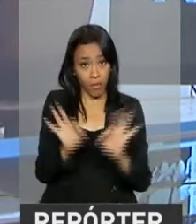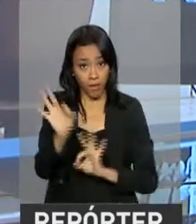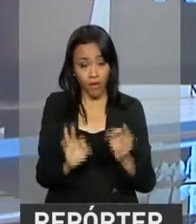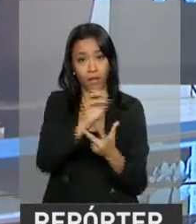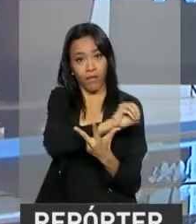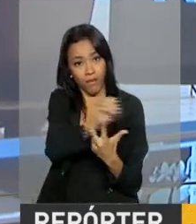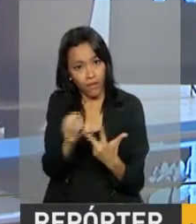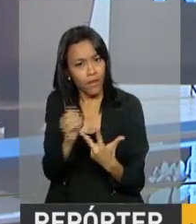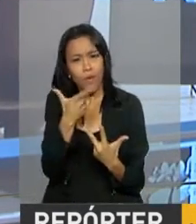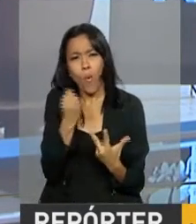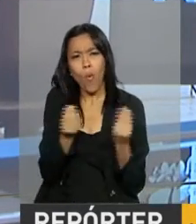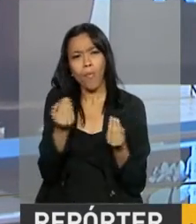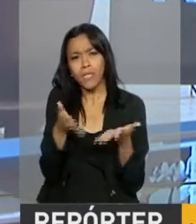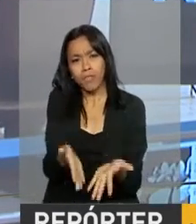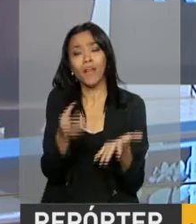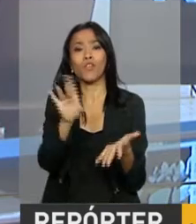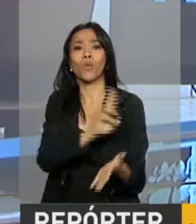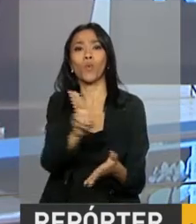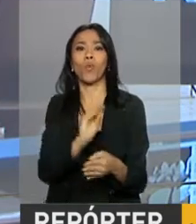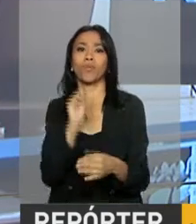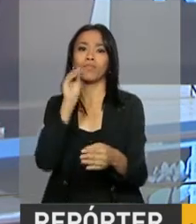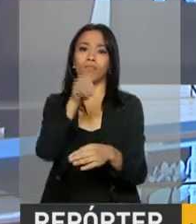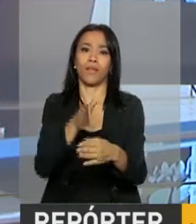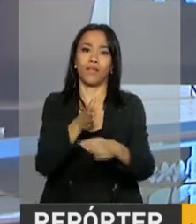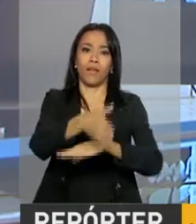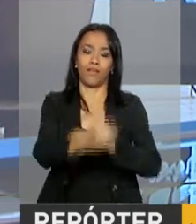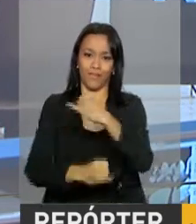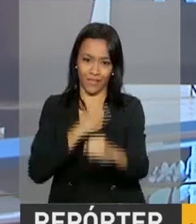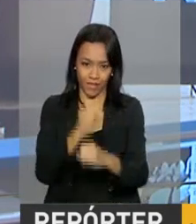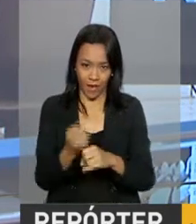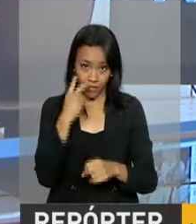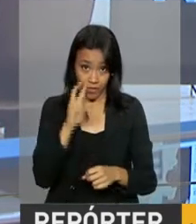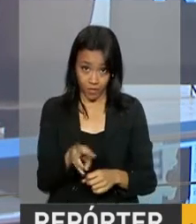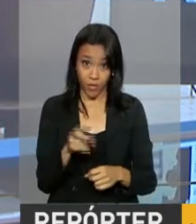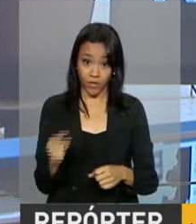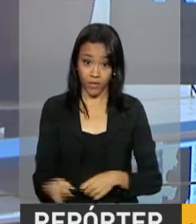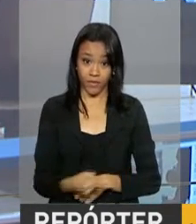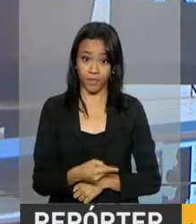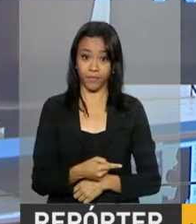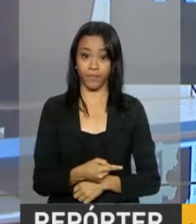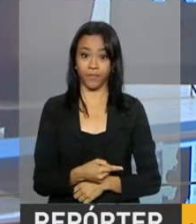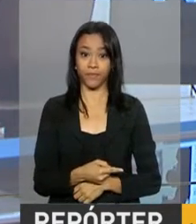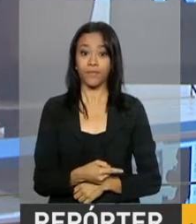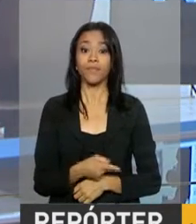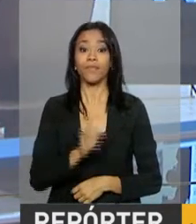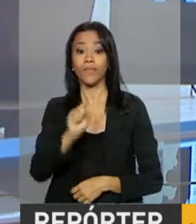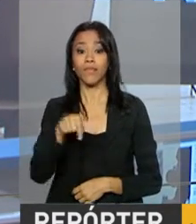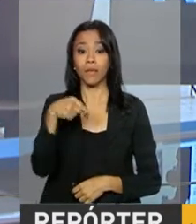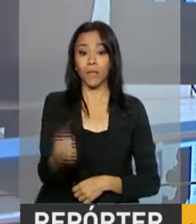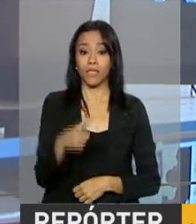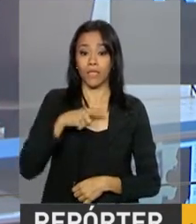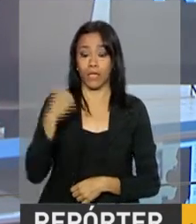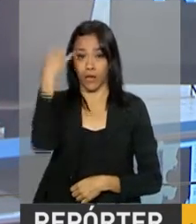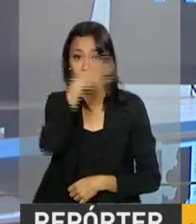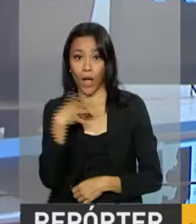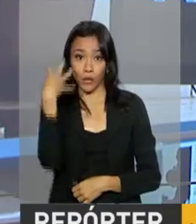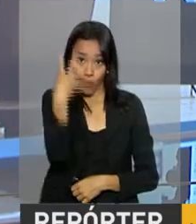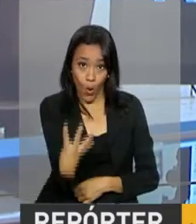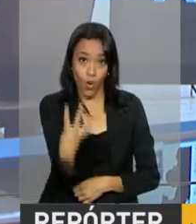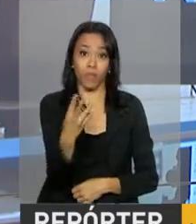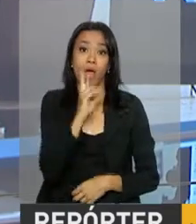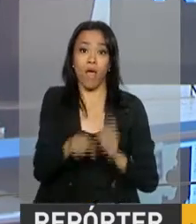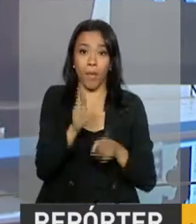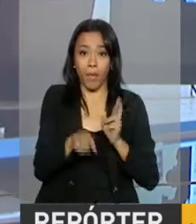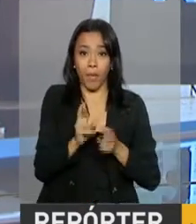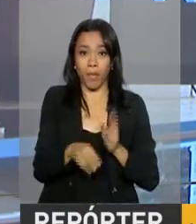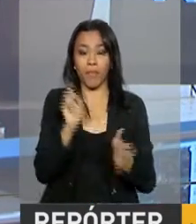para participar basta se cadastrar no site hora do enem aparecem na tela e os estudantes têm quatro horas para resolver